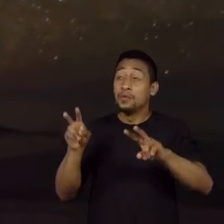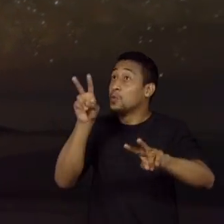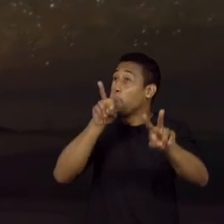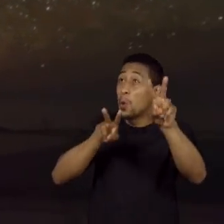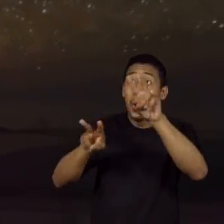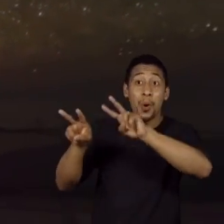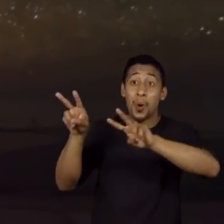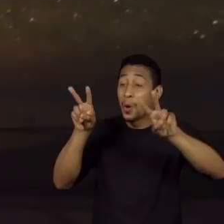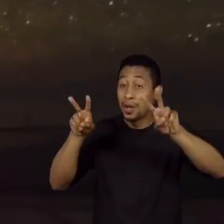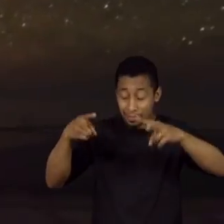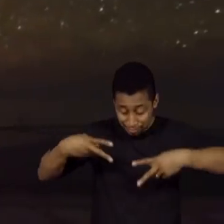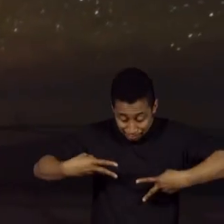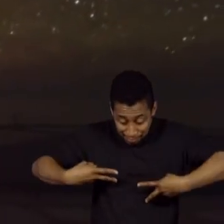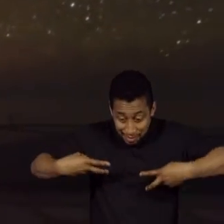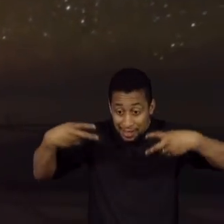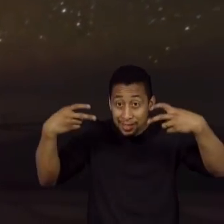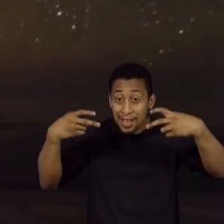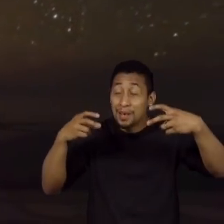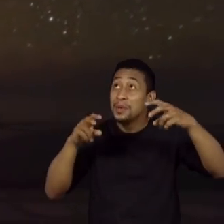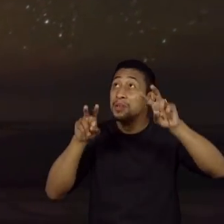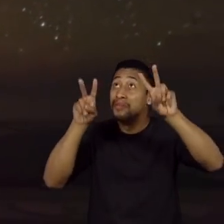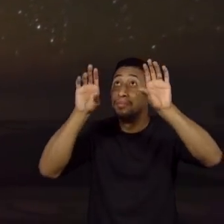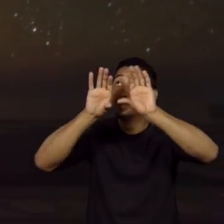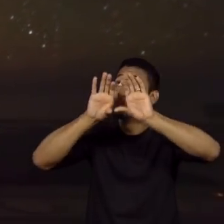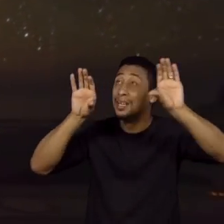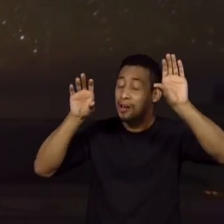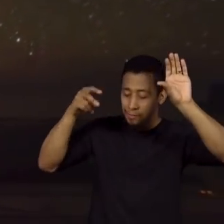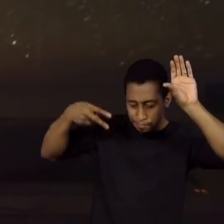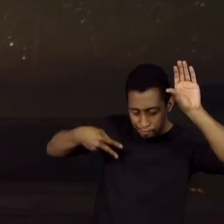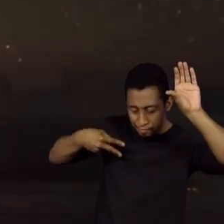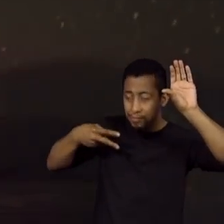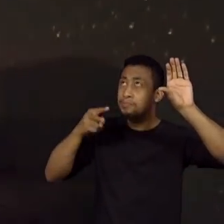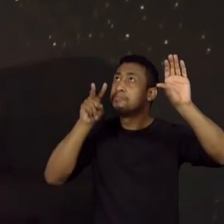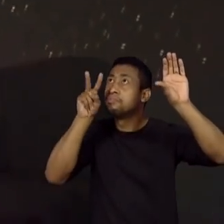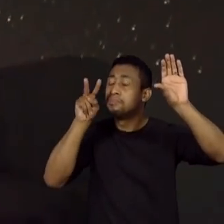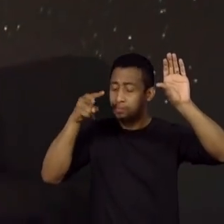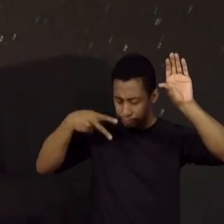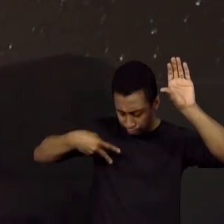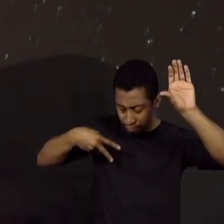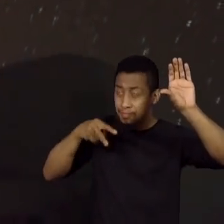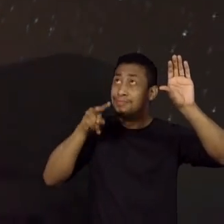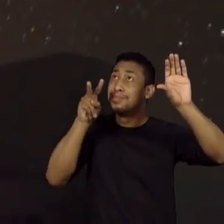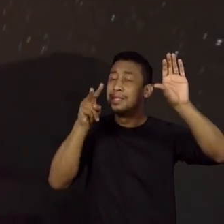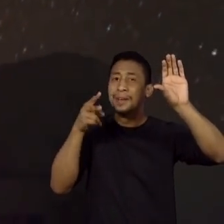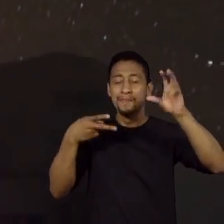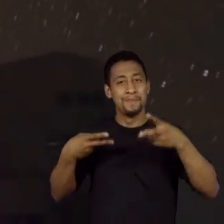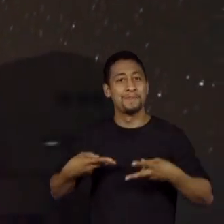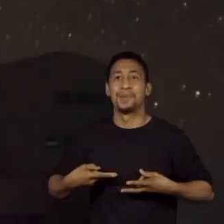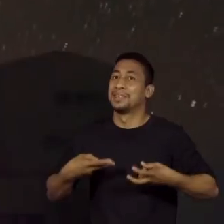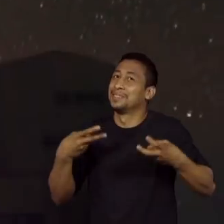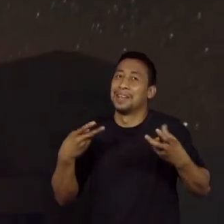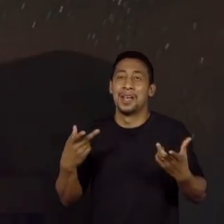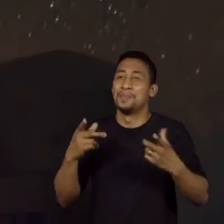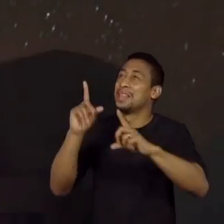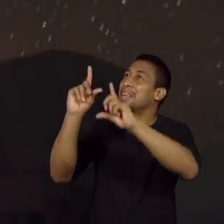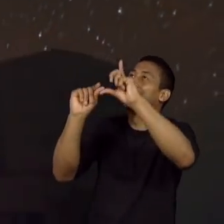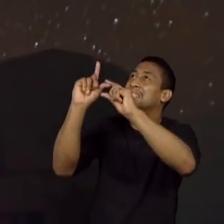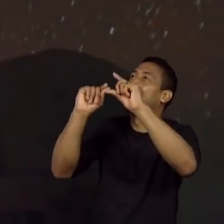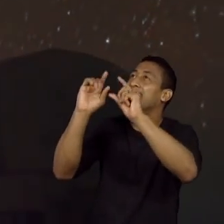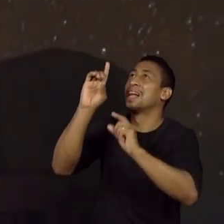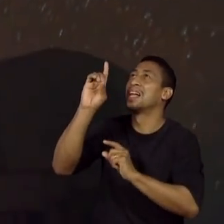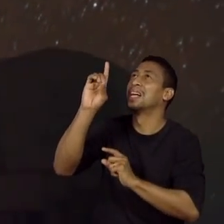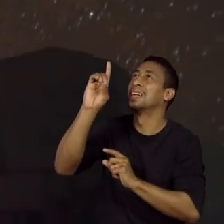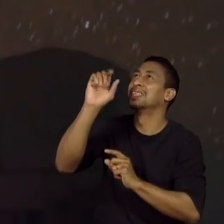esse horizontal, haja... Então, é gostoso você olhar para o céu, ver a estrela d'alva. A estrela d'alva não é uma estrela, é